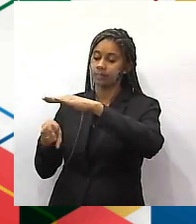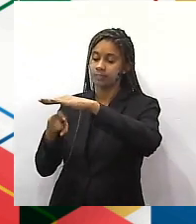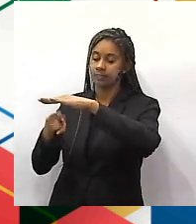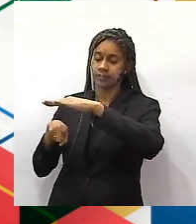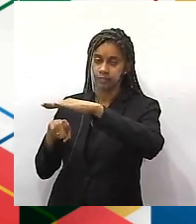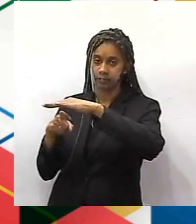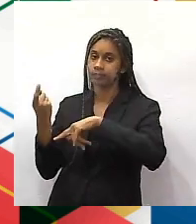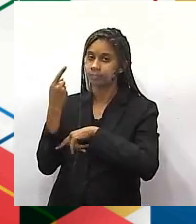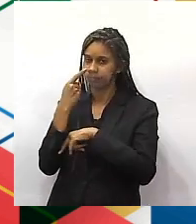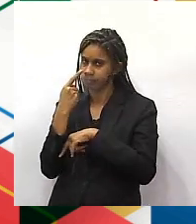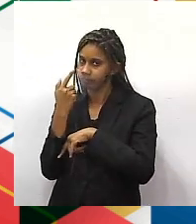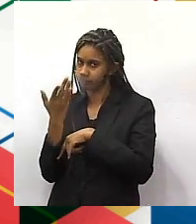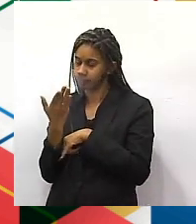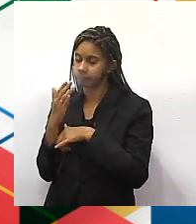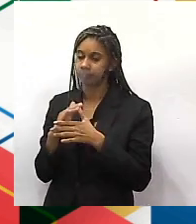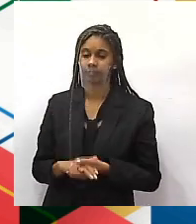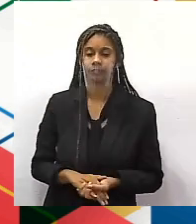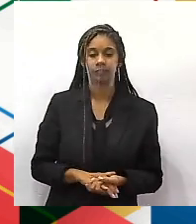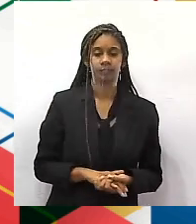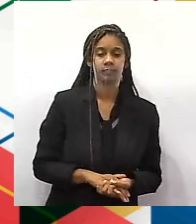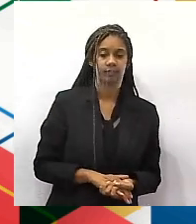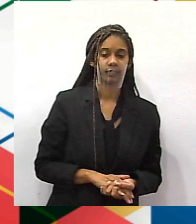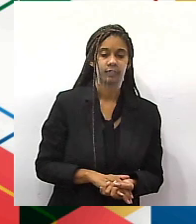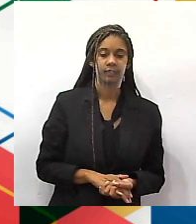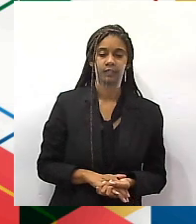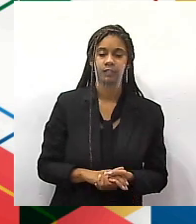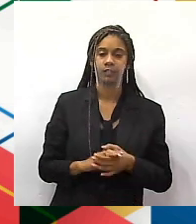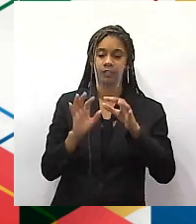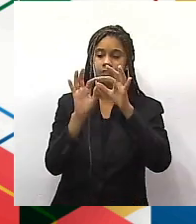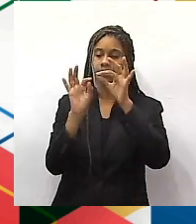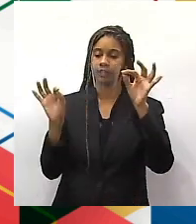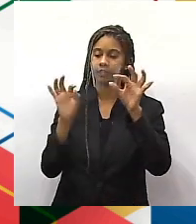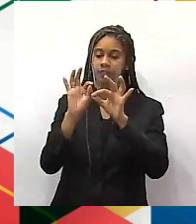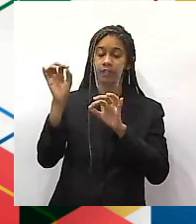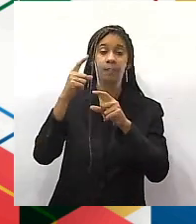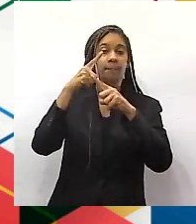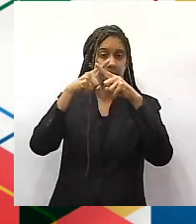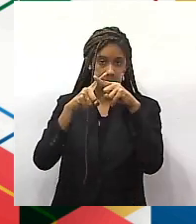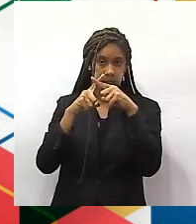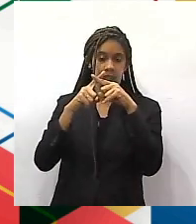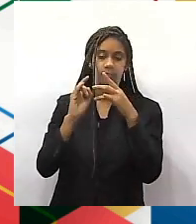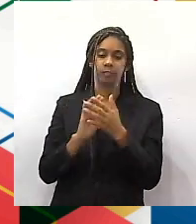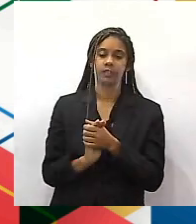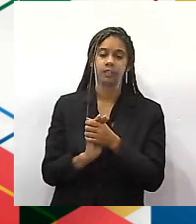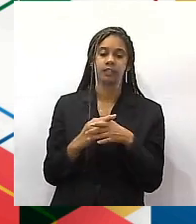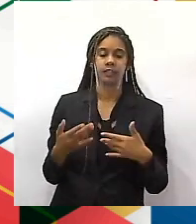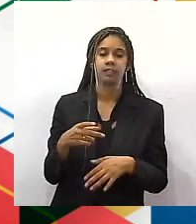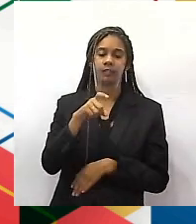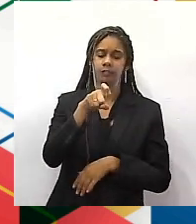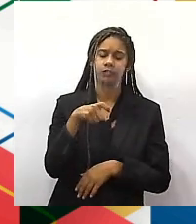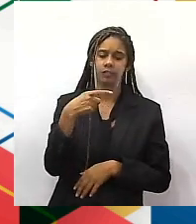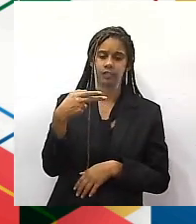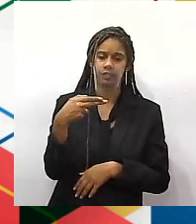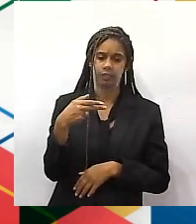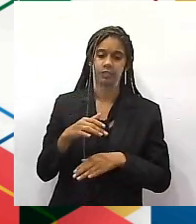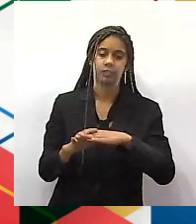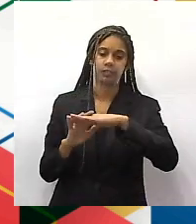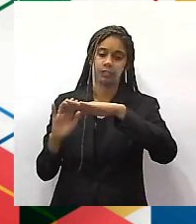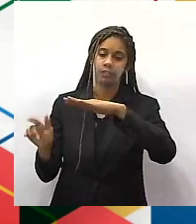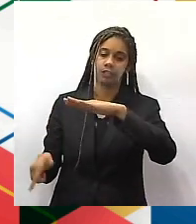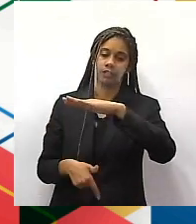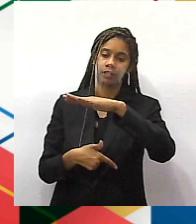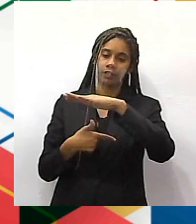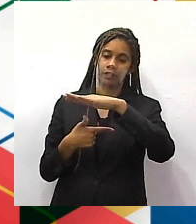30 está para x. Aquele que multiplica o x, eu já sei que vai lá para baixo dividindo. Então, vai ficar x igual